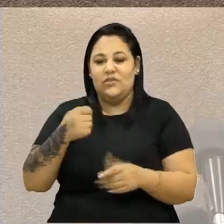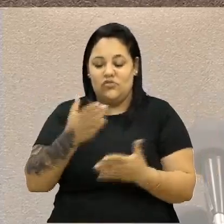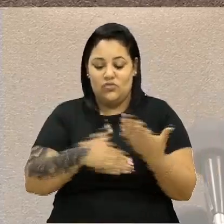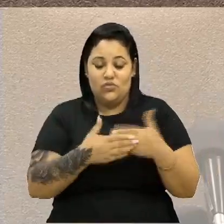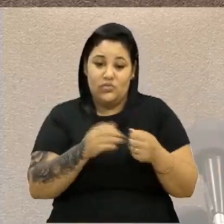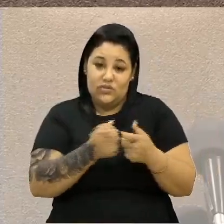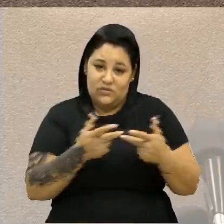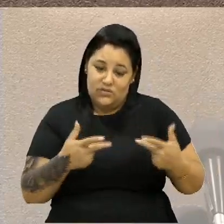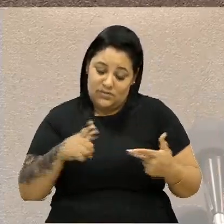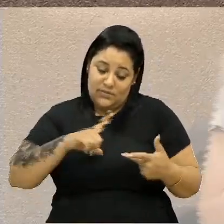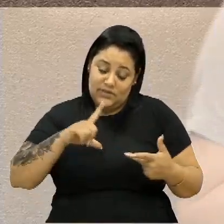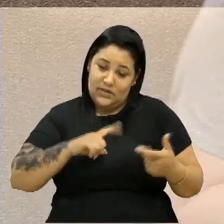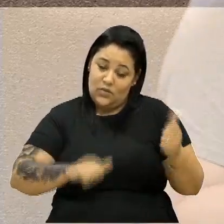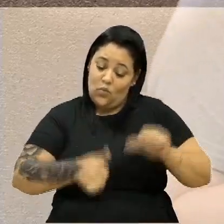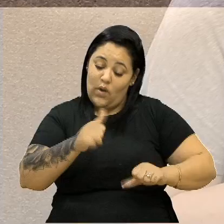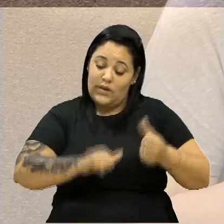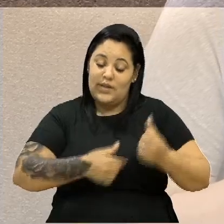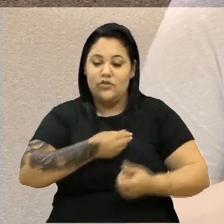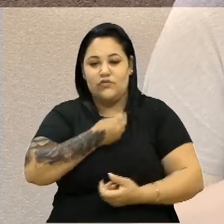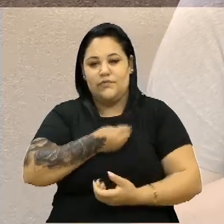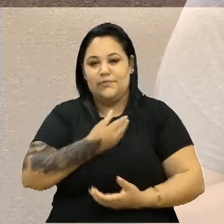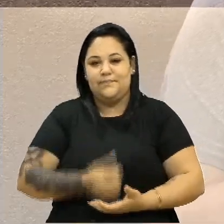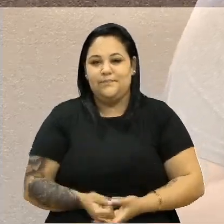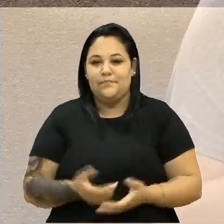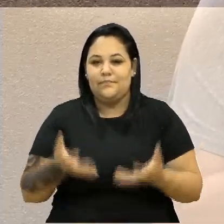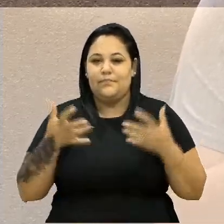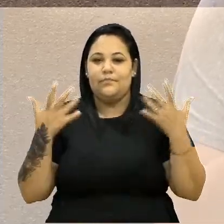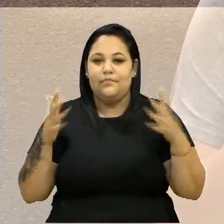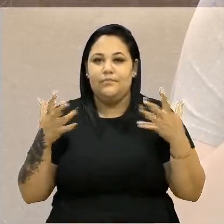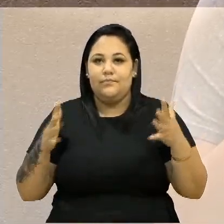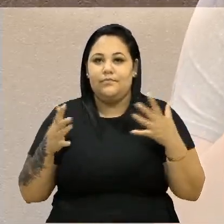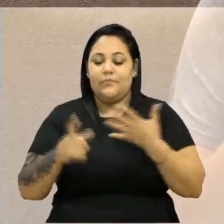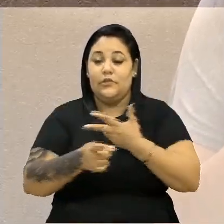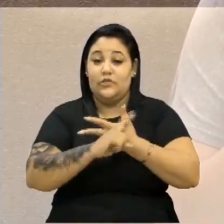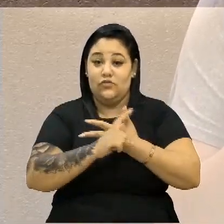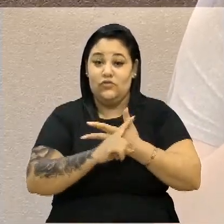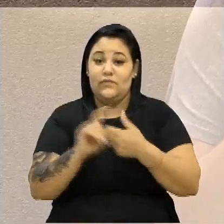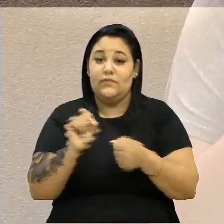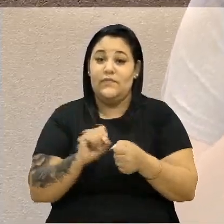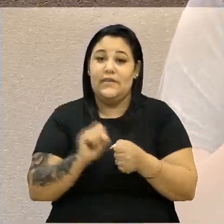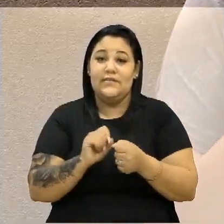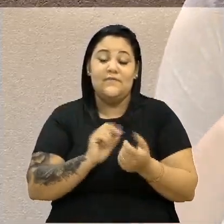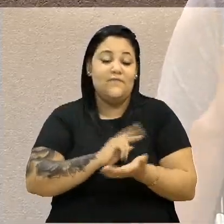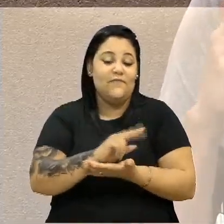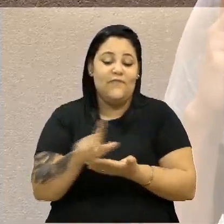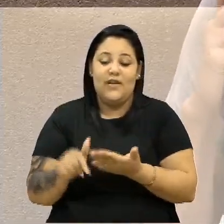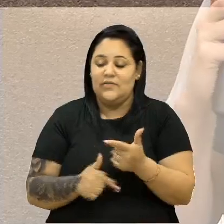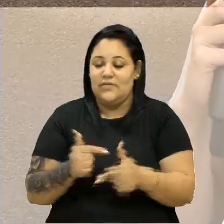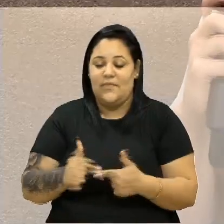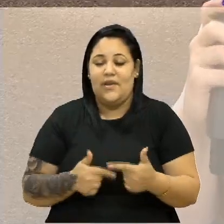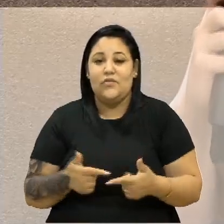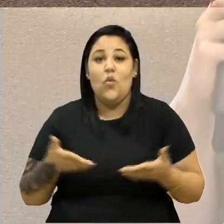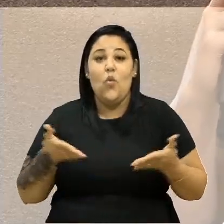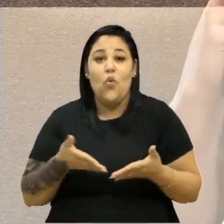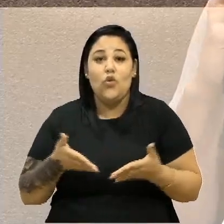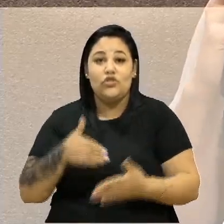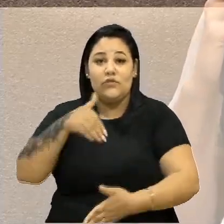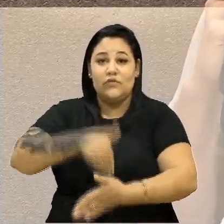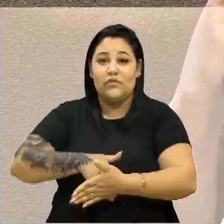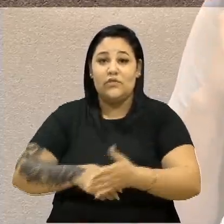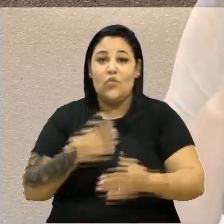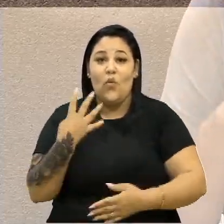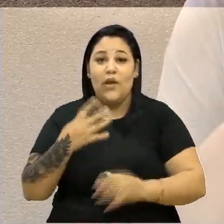realmente qualidade de vida. Então, parabenizar o Poder Executivo, né, que vem fazendo uma série de ações. Hoje nós estamos aqui votando 4